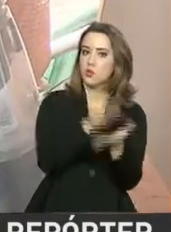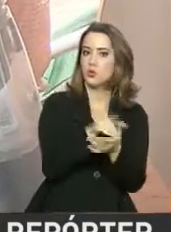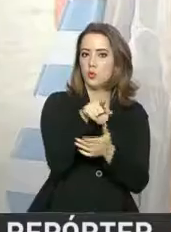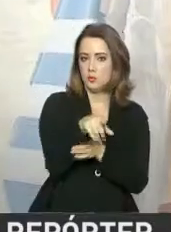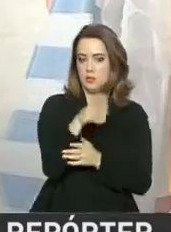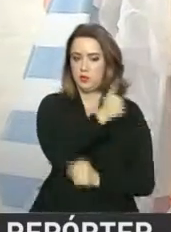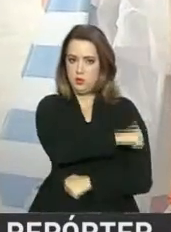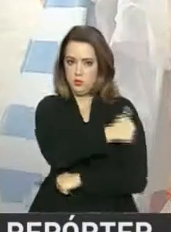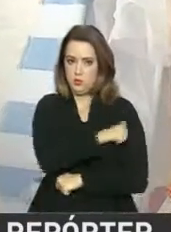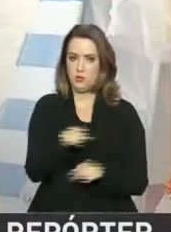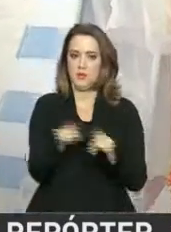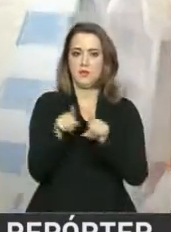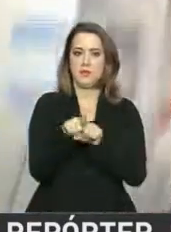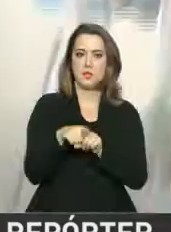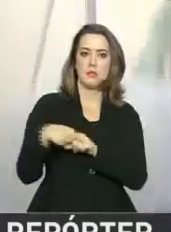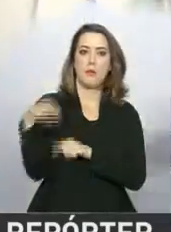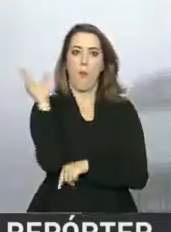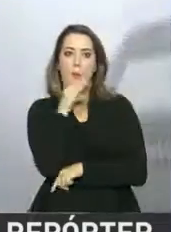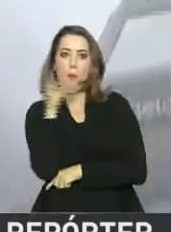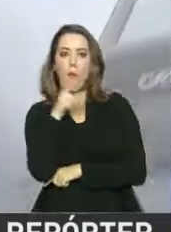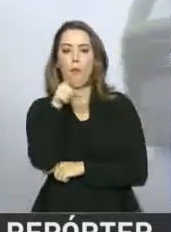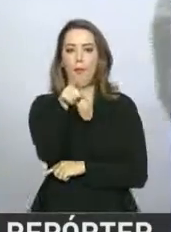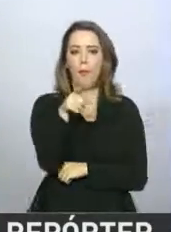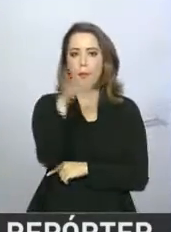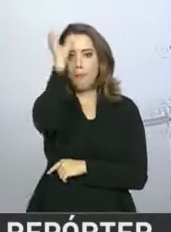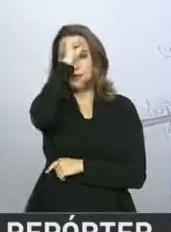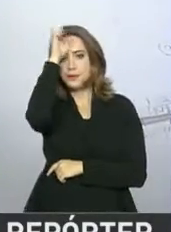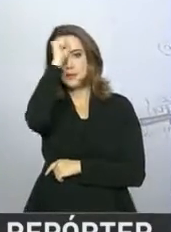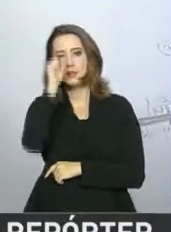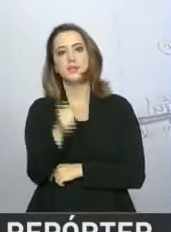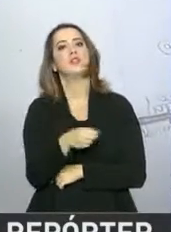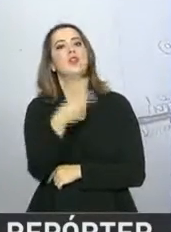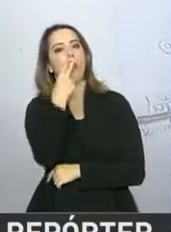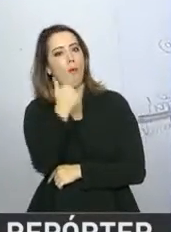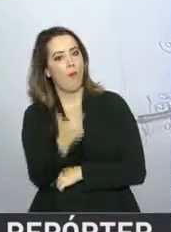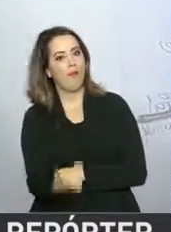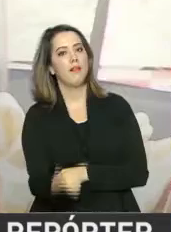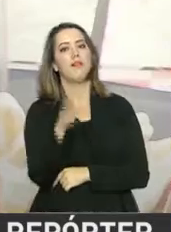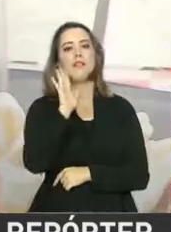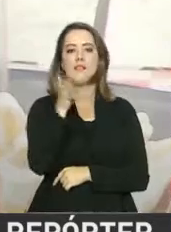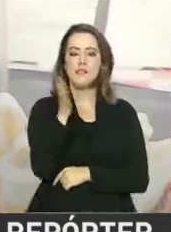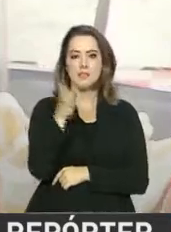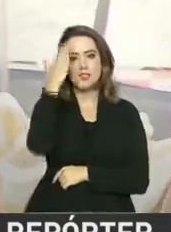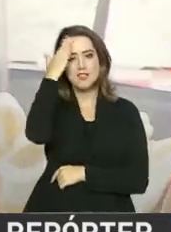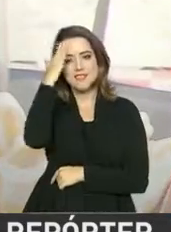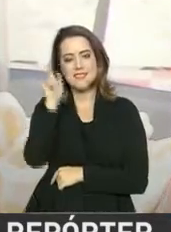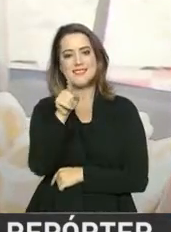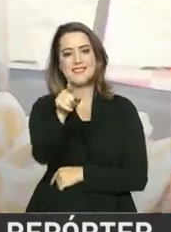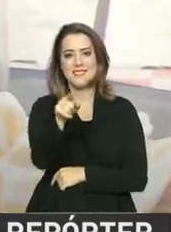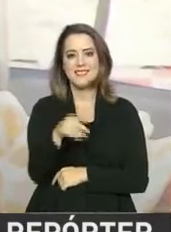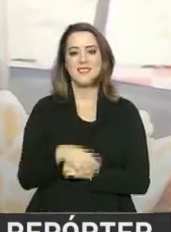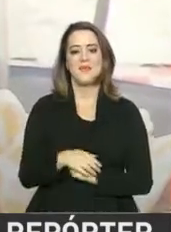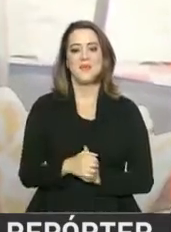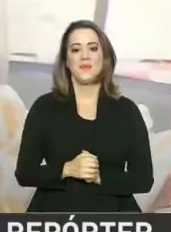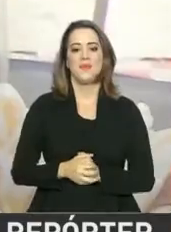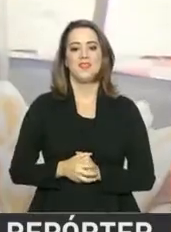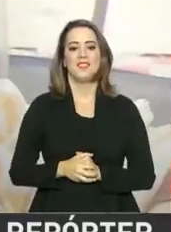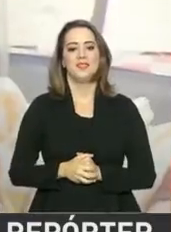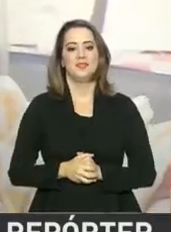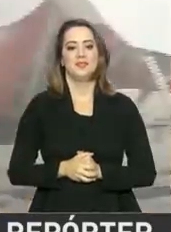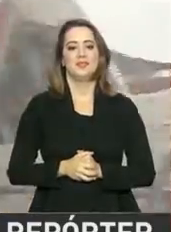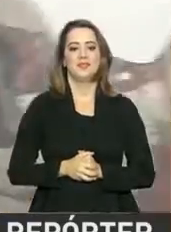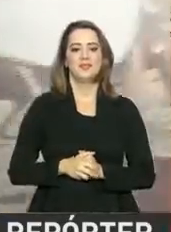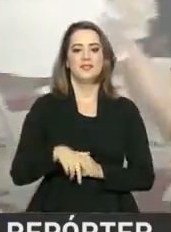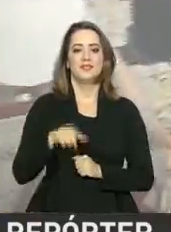Copacabana, também está na corrida do aprendizado. O inglês já está na ponta da língua. Do you like rent a chair,